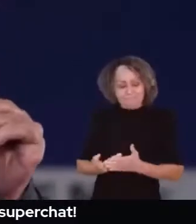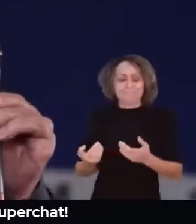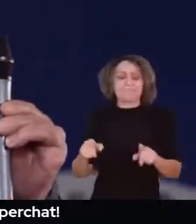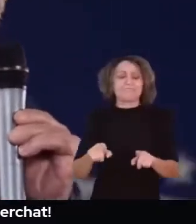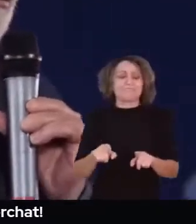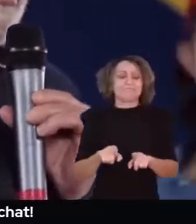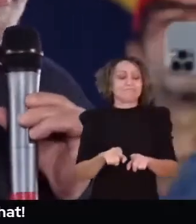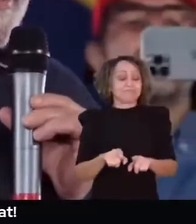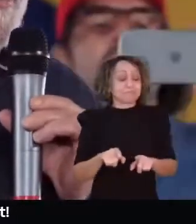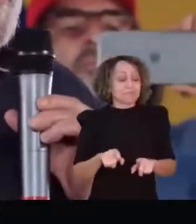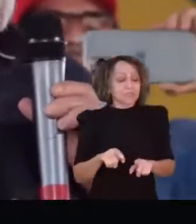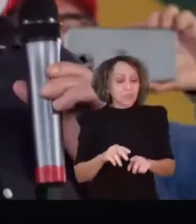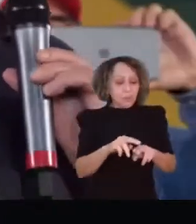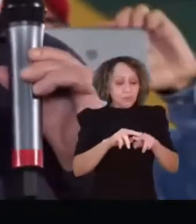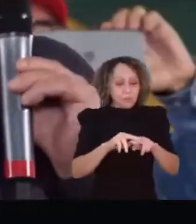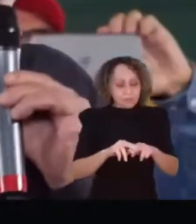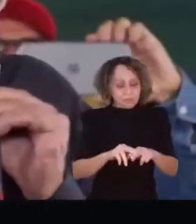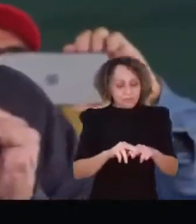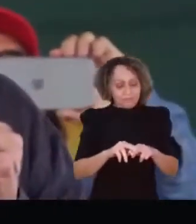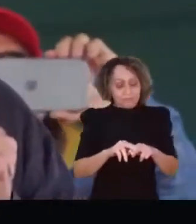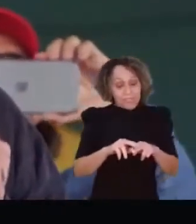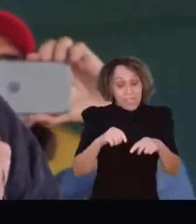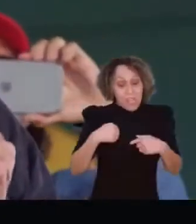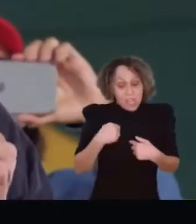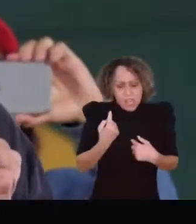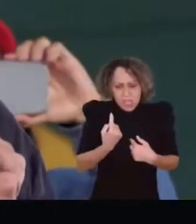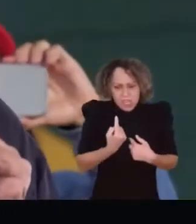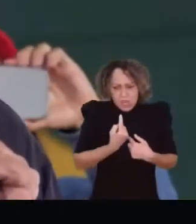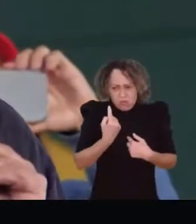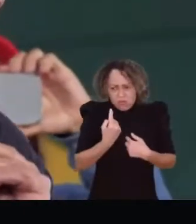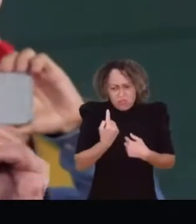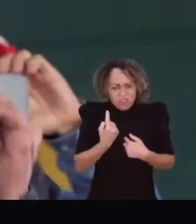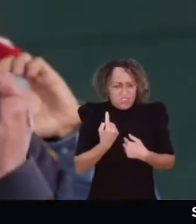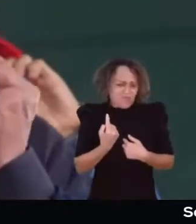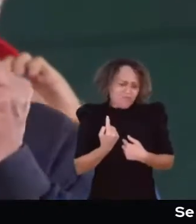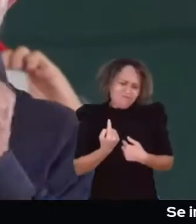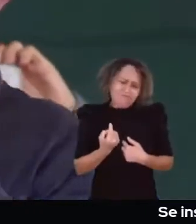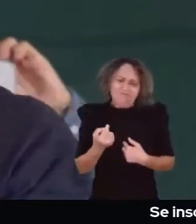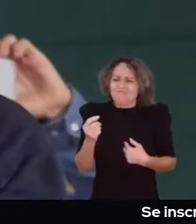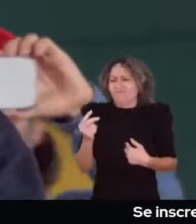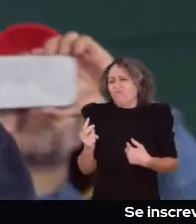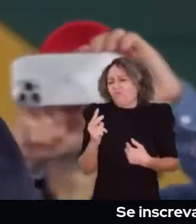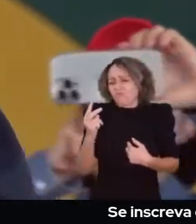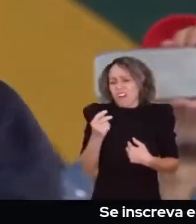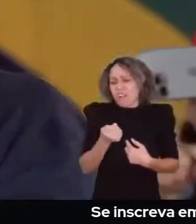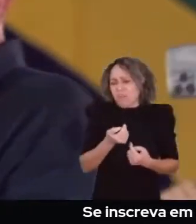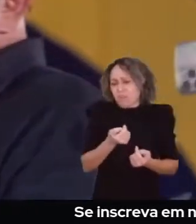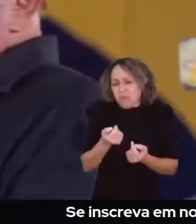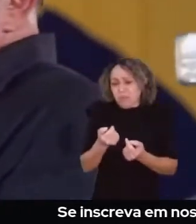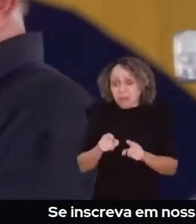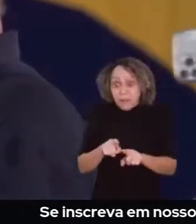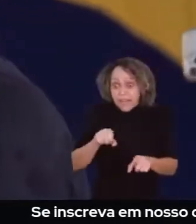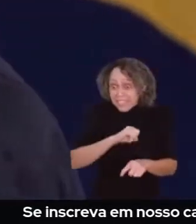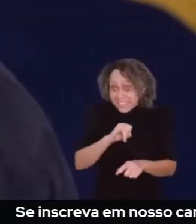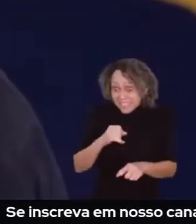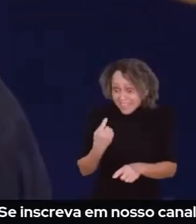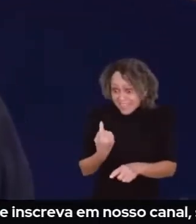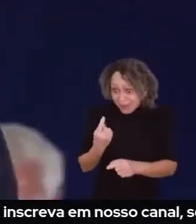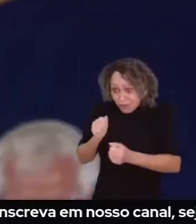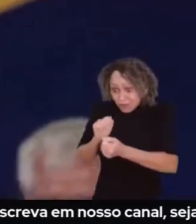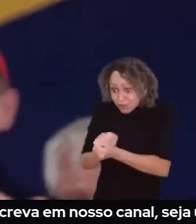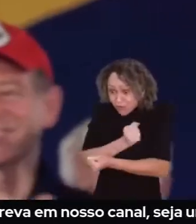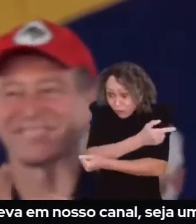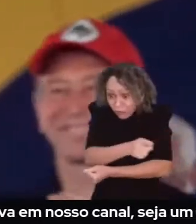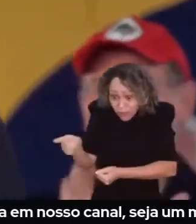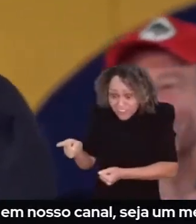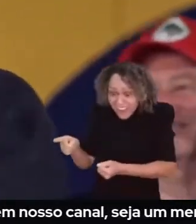valho muito pouco, mas junto com vocês nós seremos invencíveis. Um beijo no coração de cada companheira